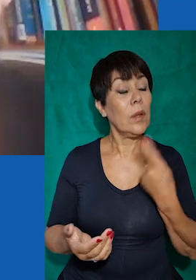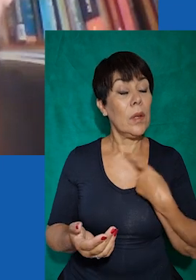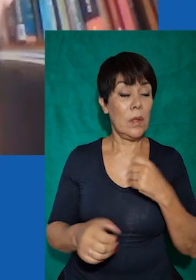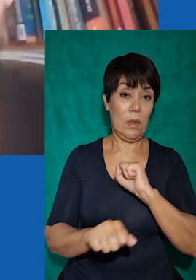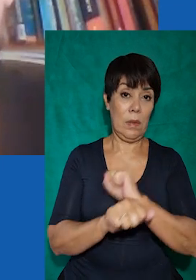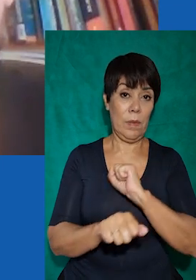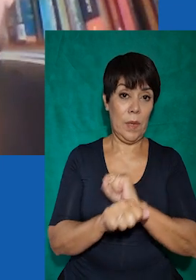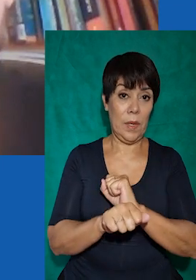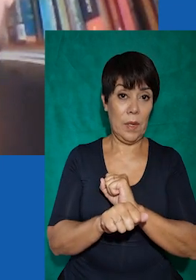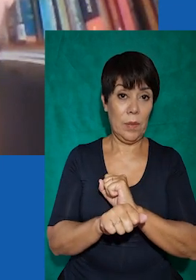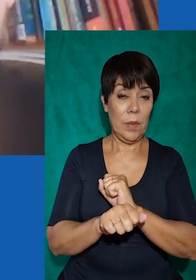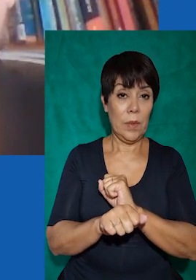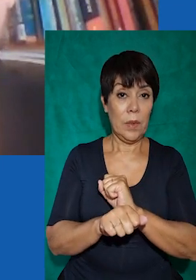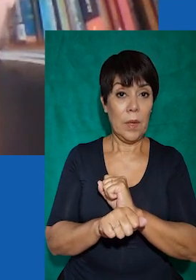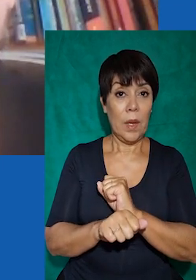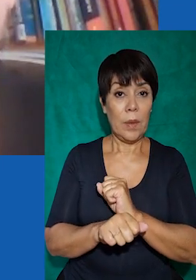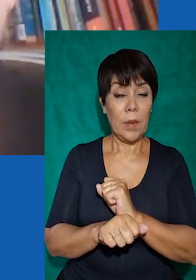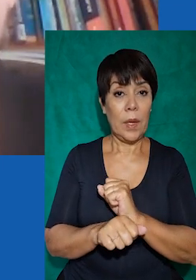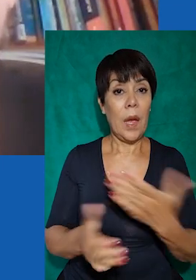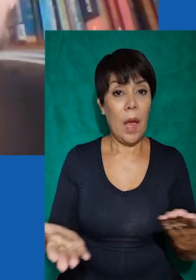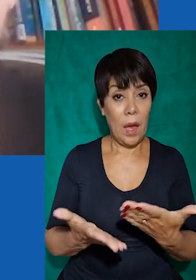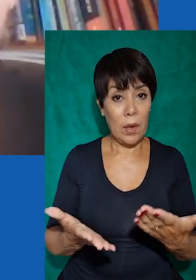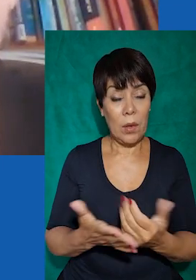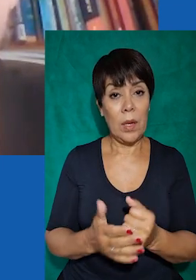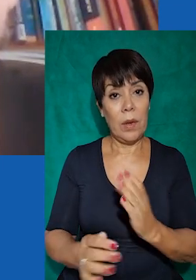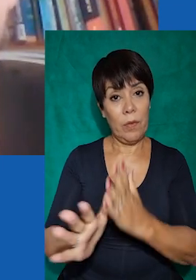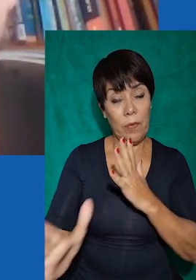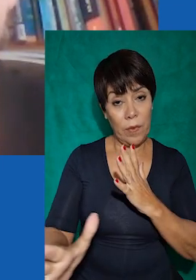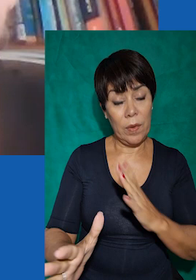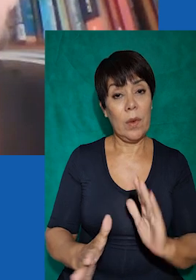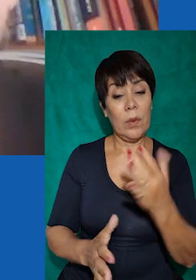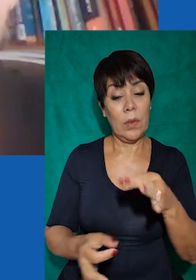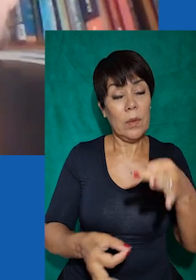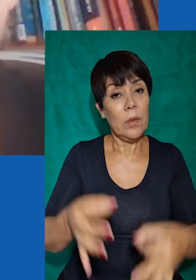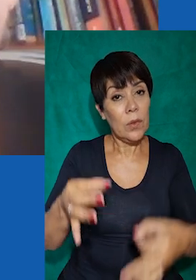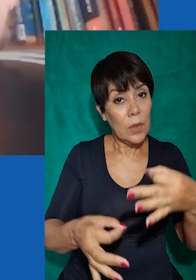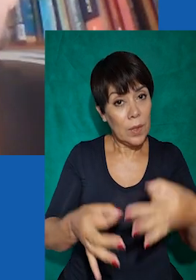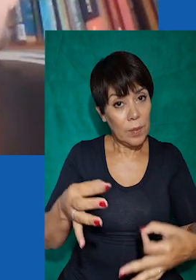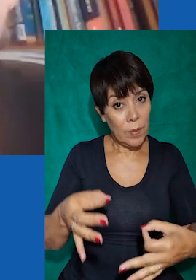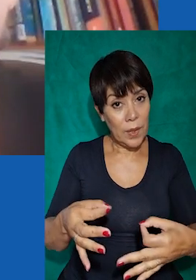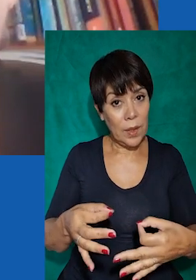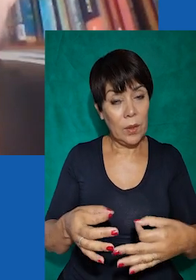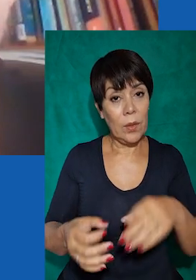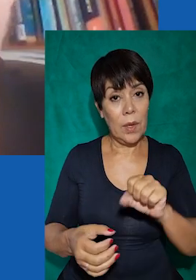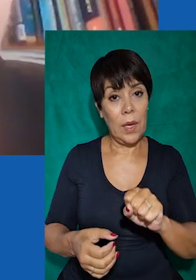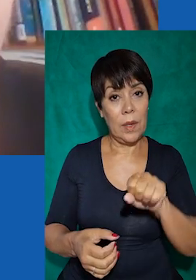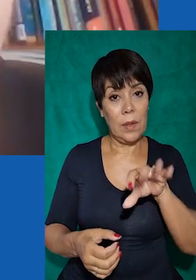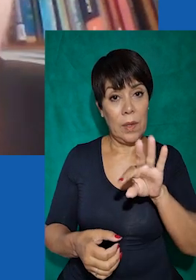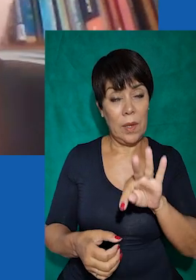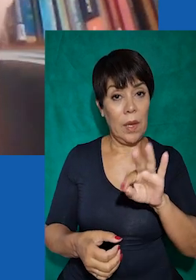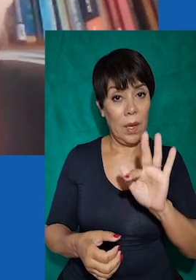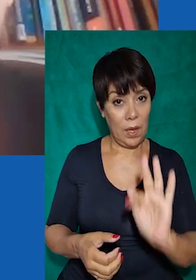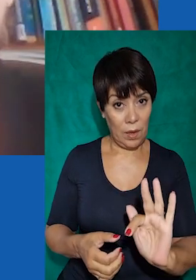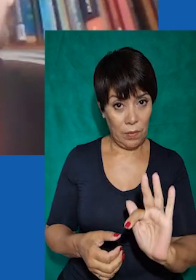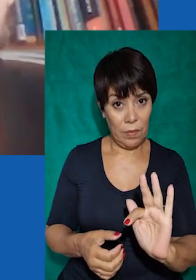esperamos, né, na fila para serem finalmente julgados pelo Supremo Tribunal